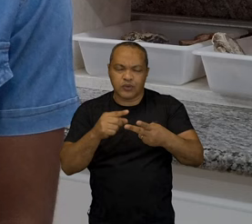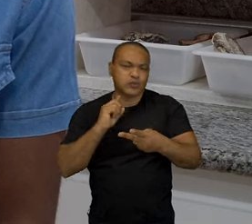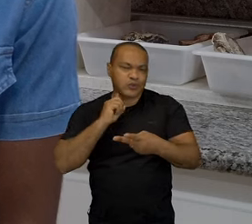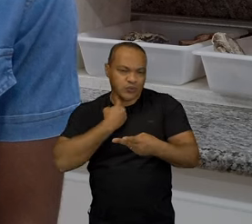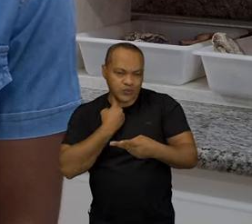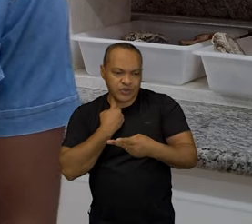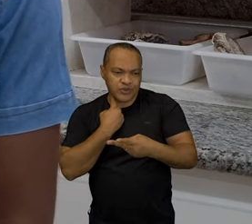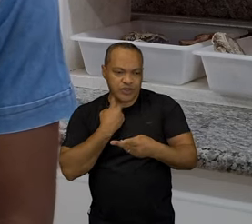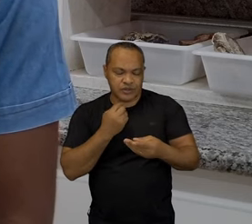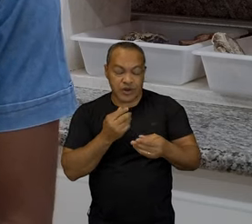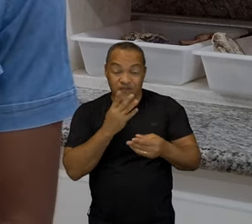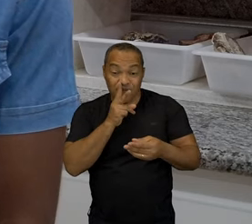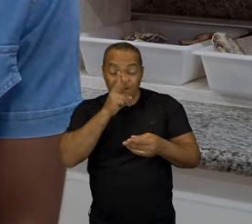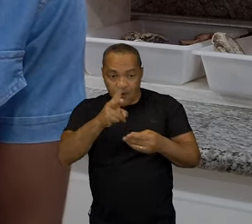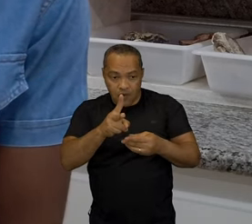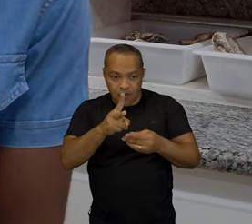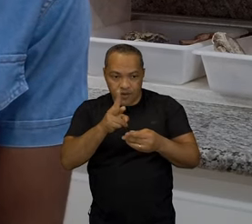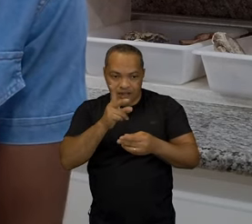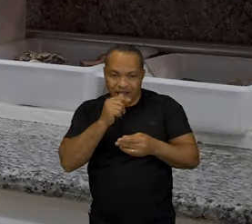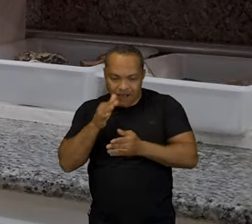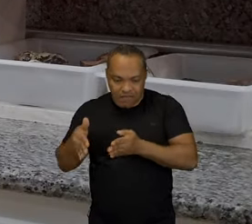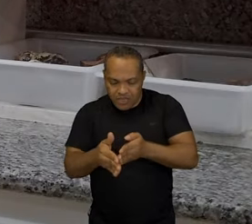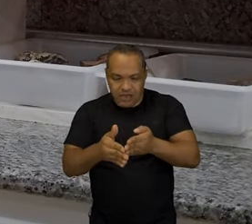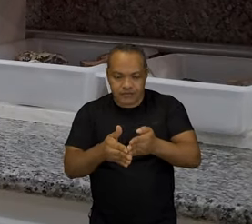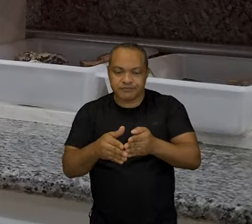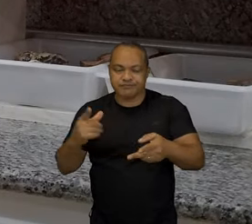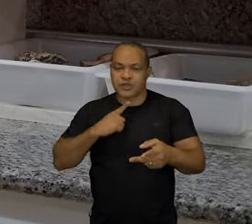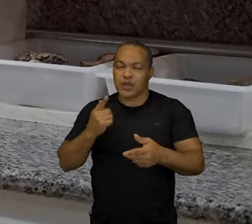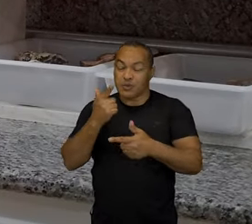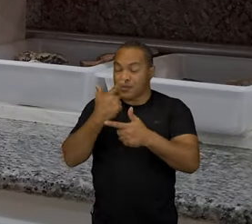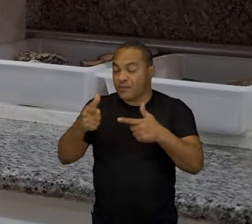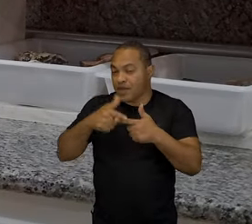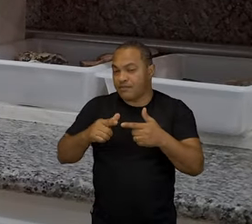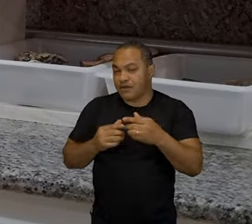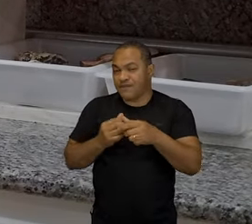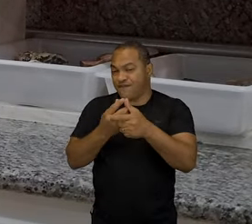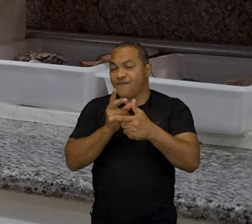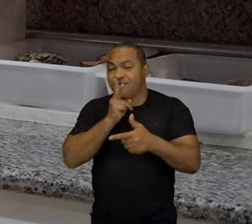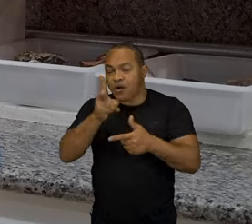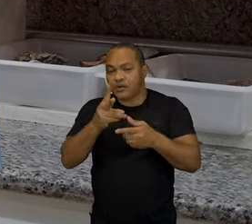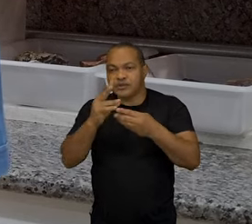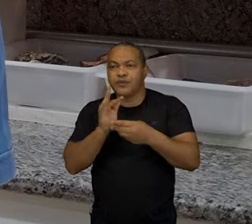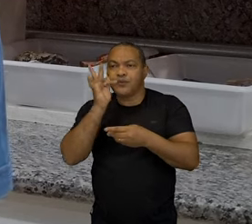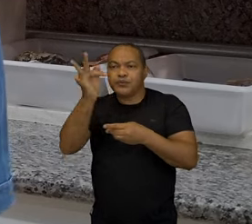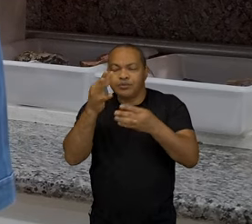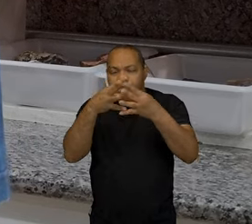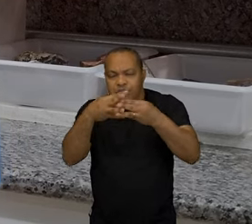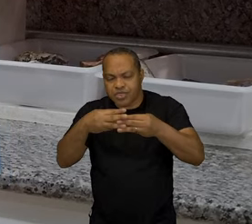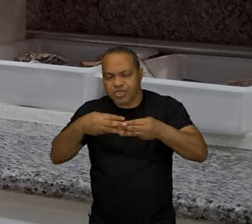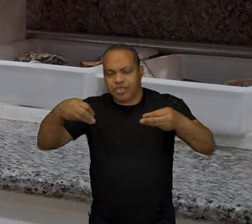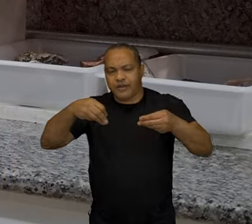forma inadequada, numa carga muito alta nos cursos hídricos, a gente está gerando uma série de processos que vão degradando essa